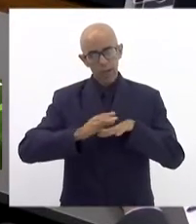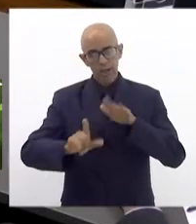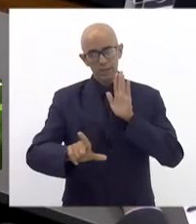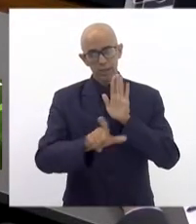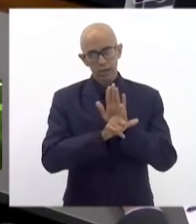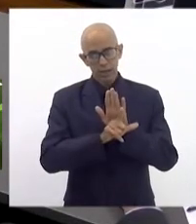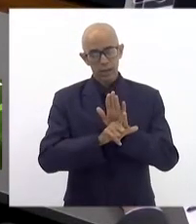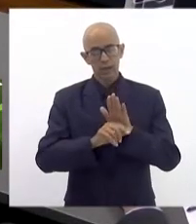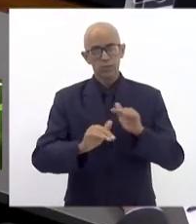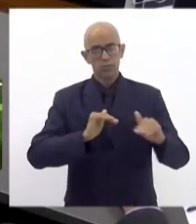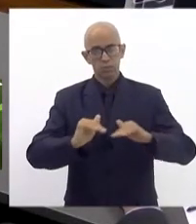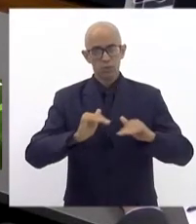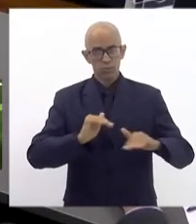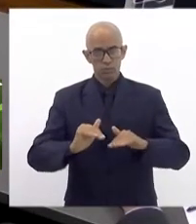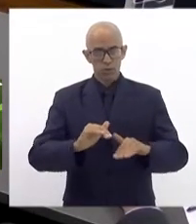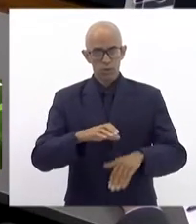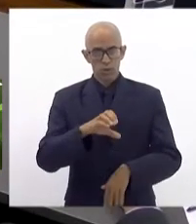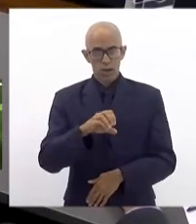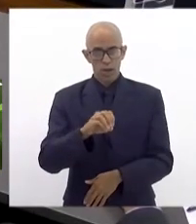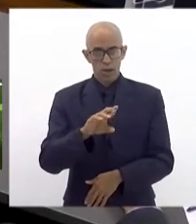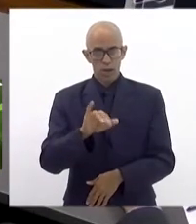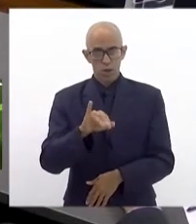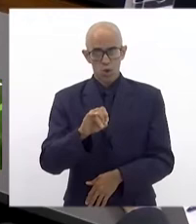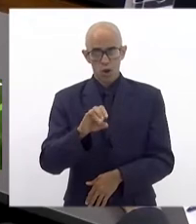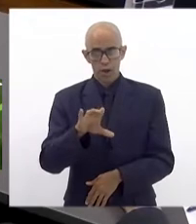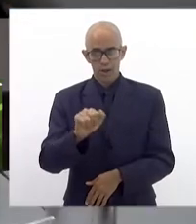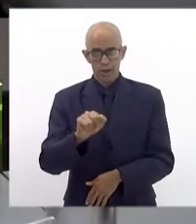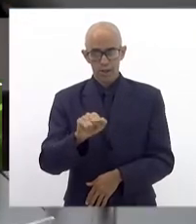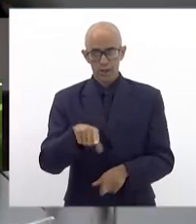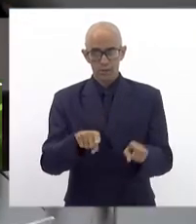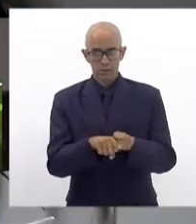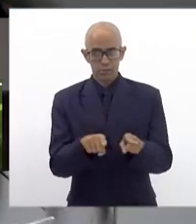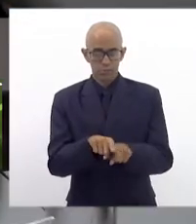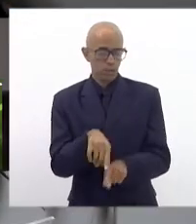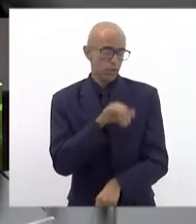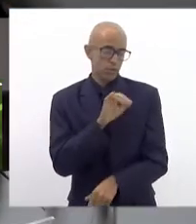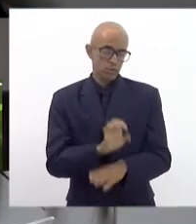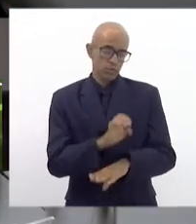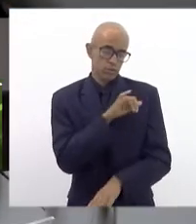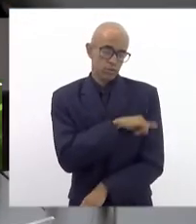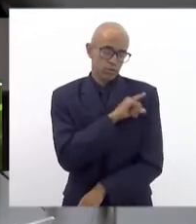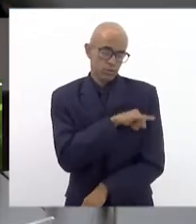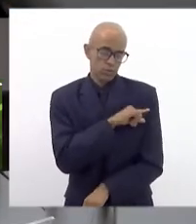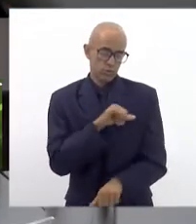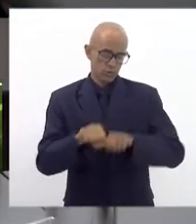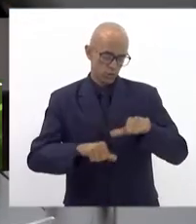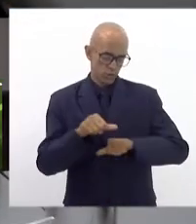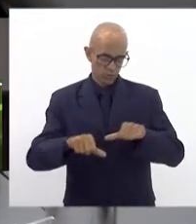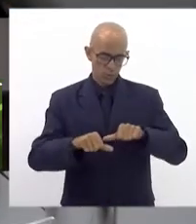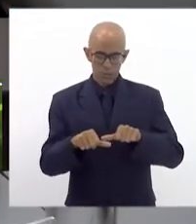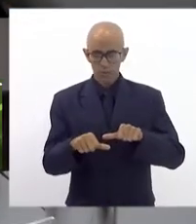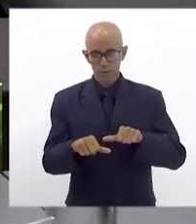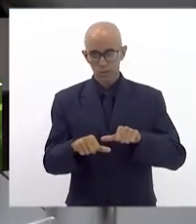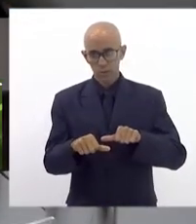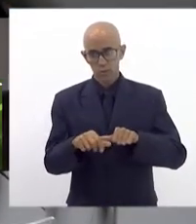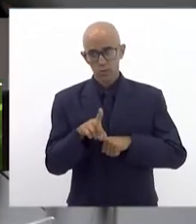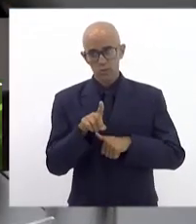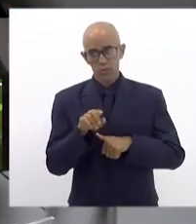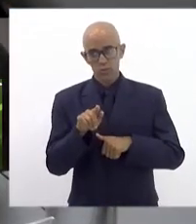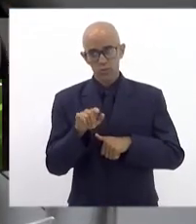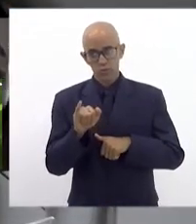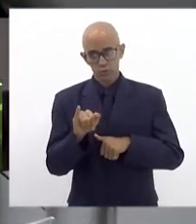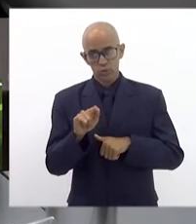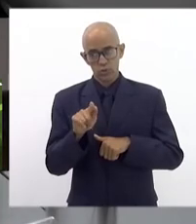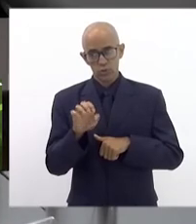num movimento carioca, fluminense, né? De transformação do digital, de